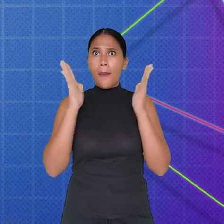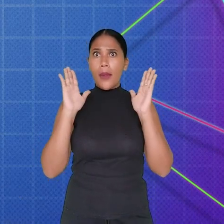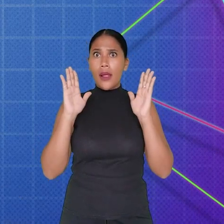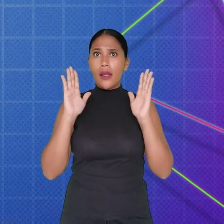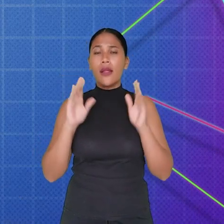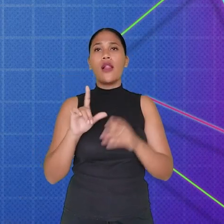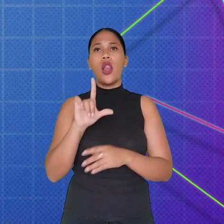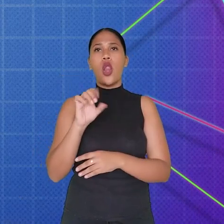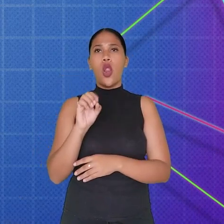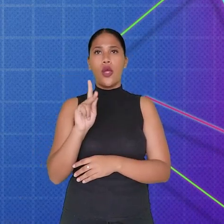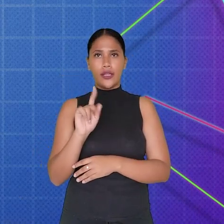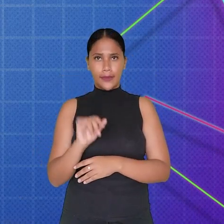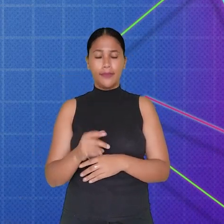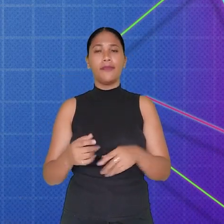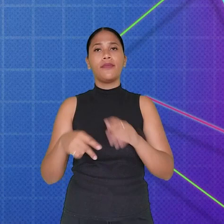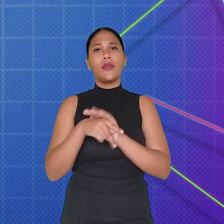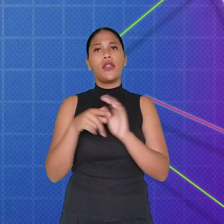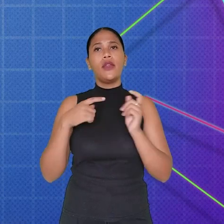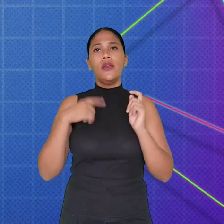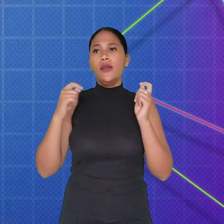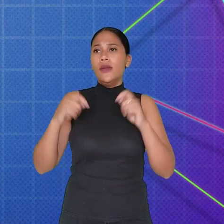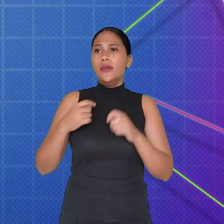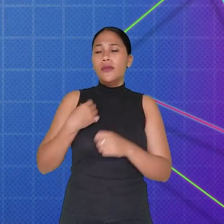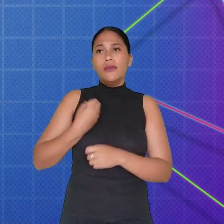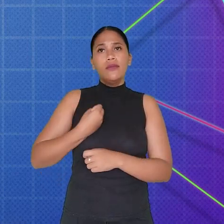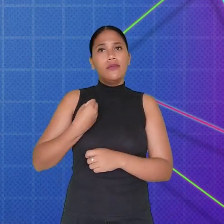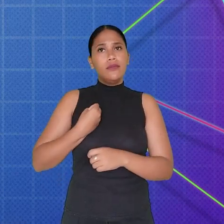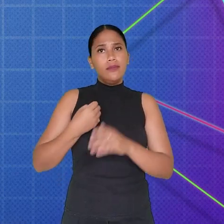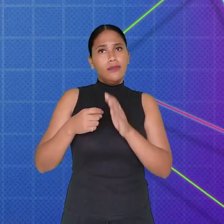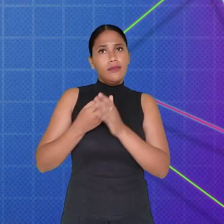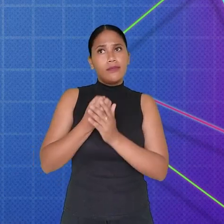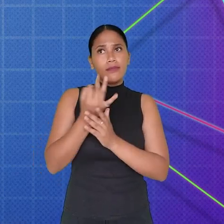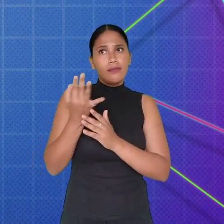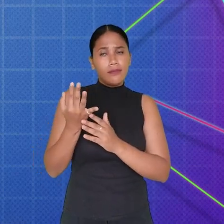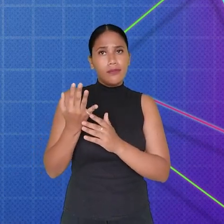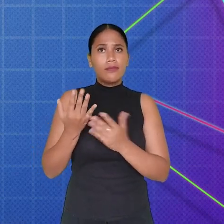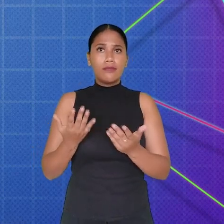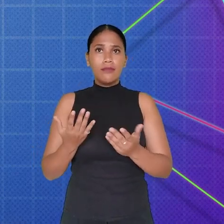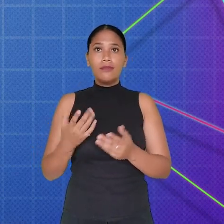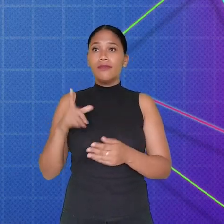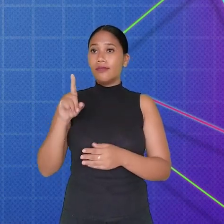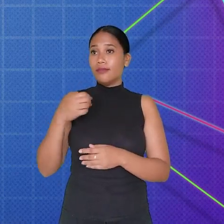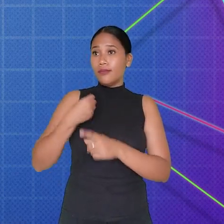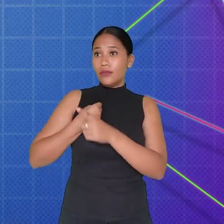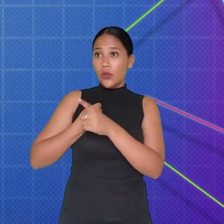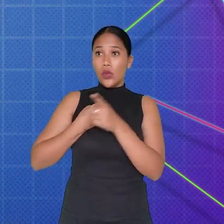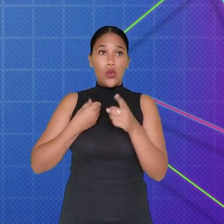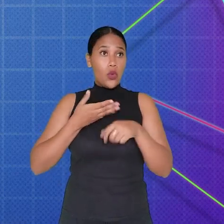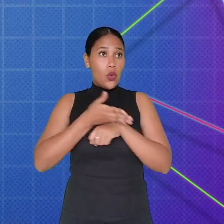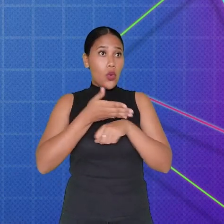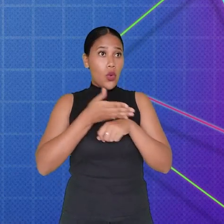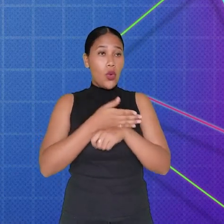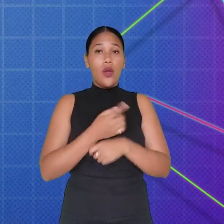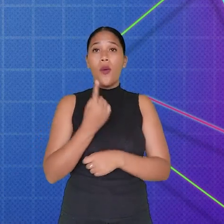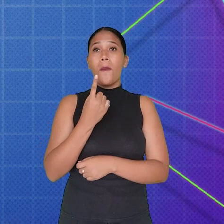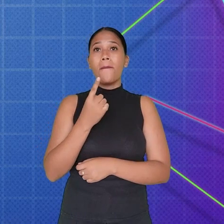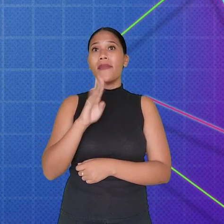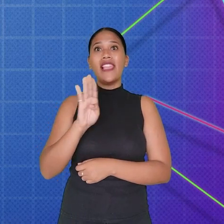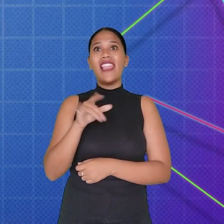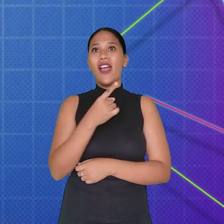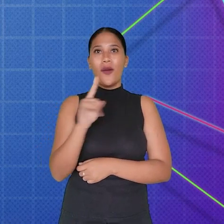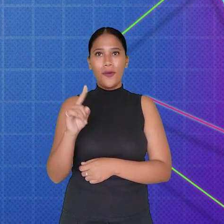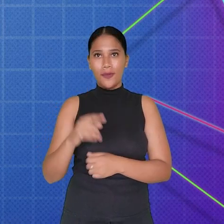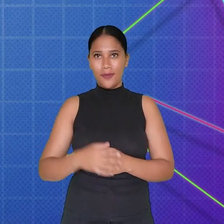acessos igual a 1 bilhão. Operações em C#. Vamos aprender um pouquinho sobre um dos elementos mais importantes da programação,